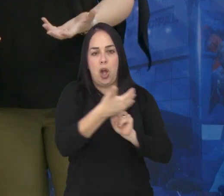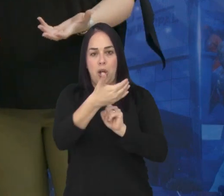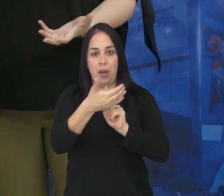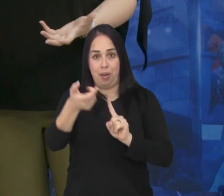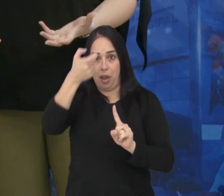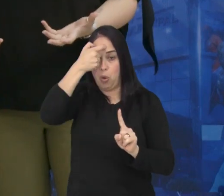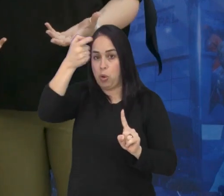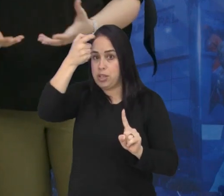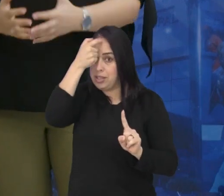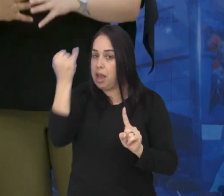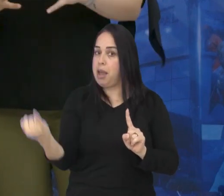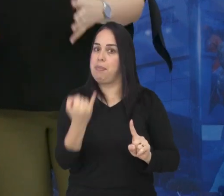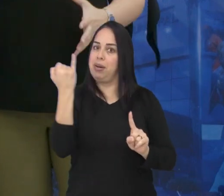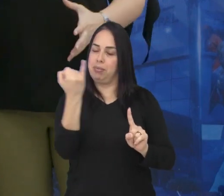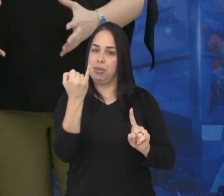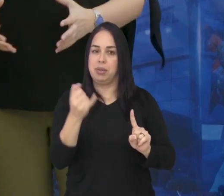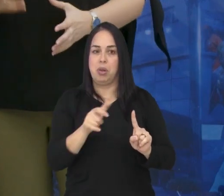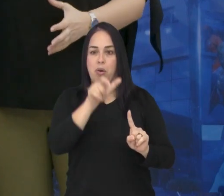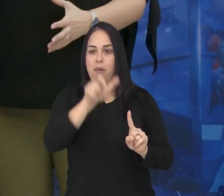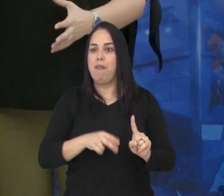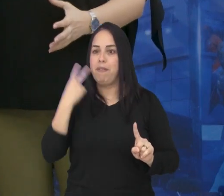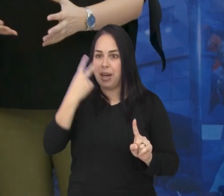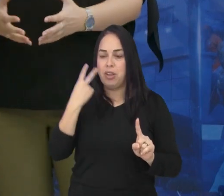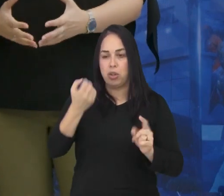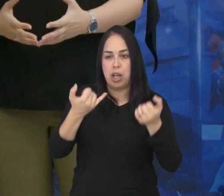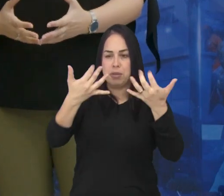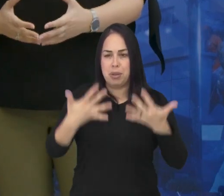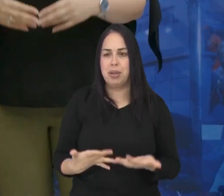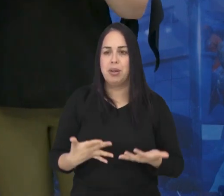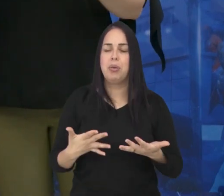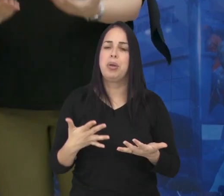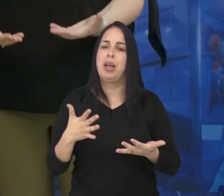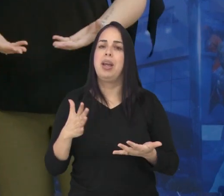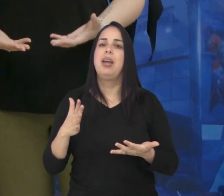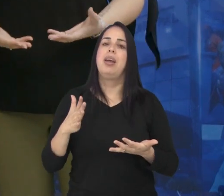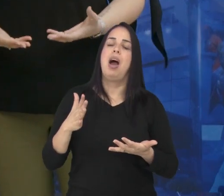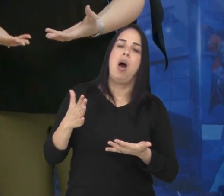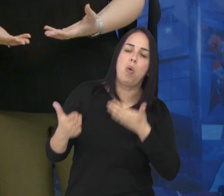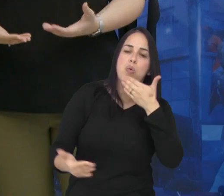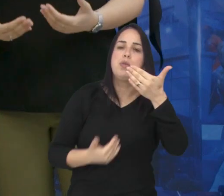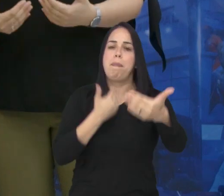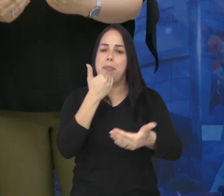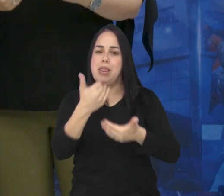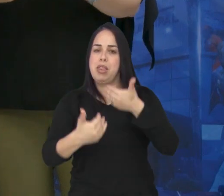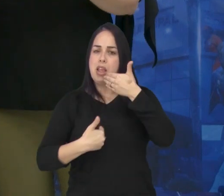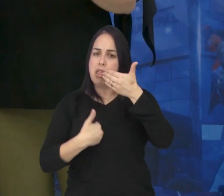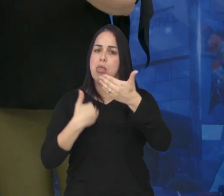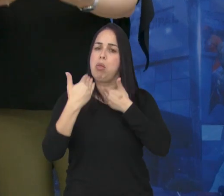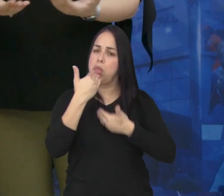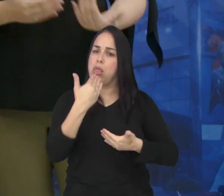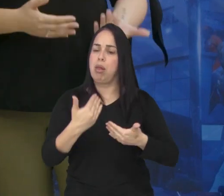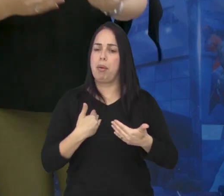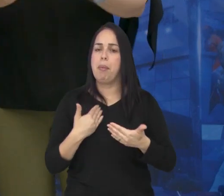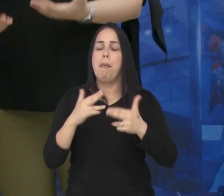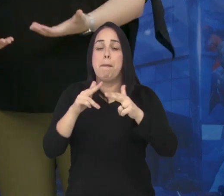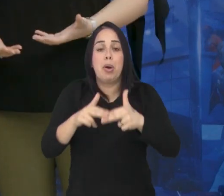Acolhimento e conscientização são fundamentais, né? E como o vereador mencionou, muitas demandas surgem quando eles